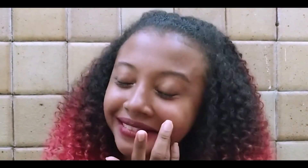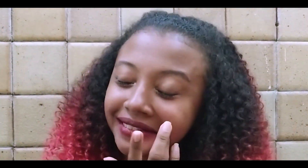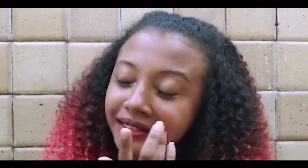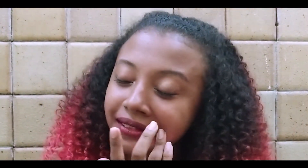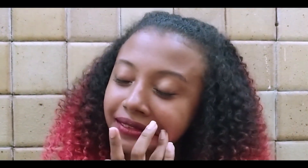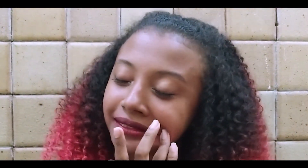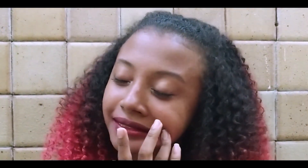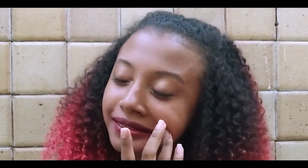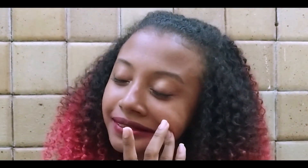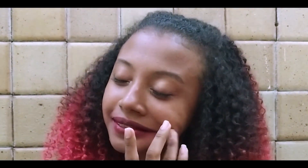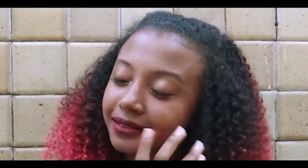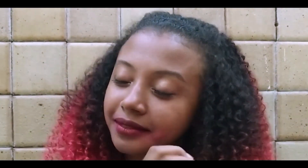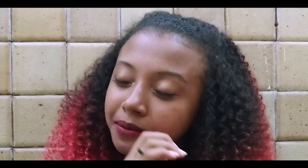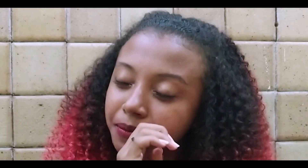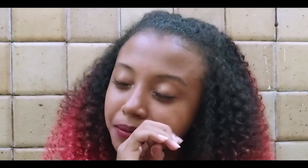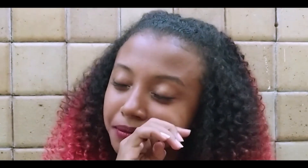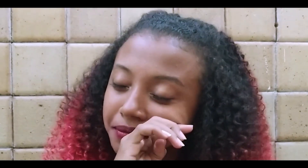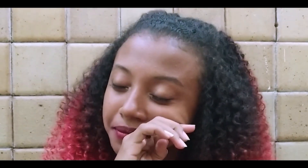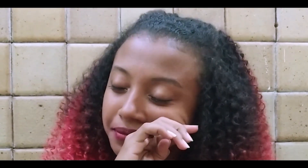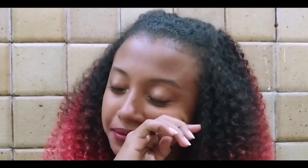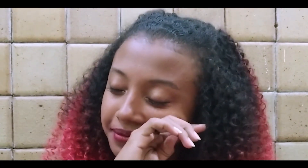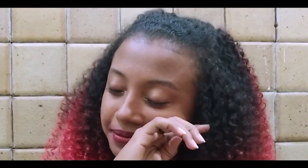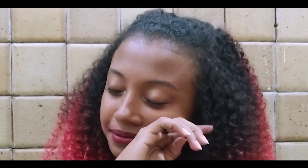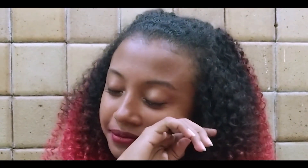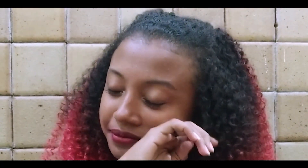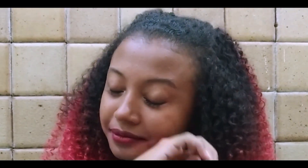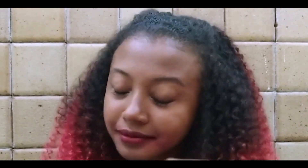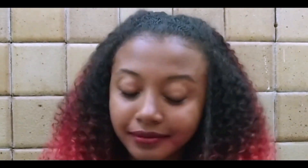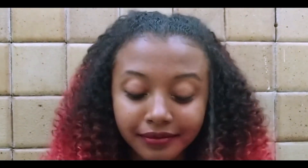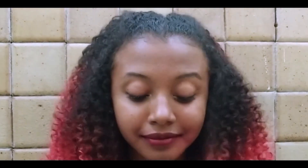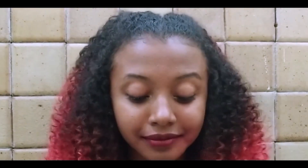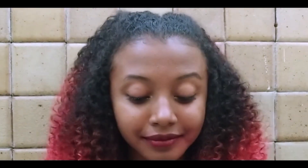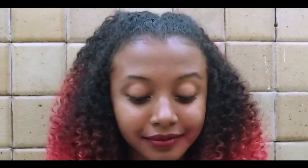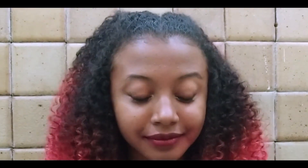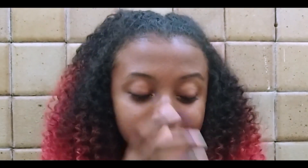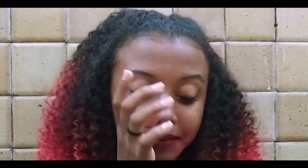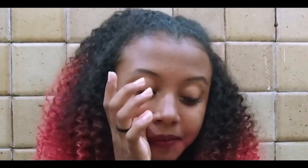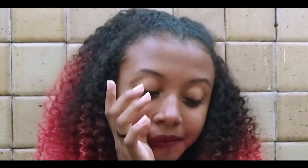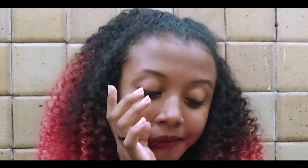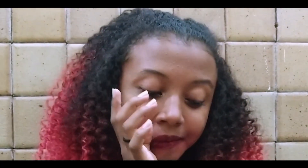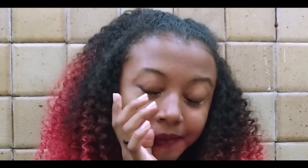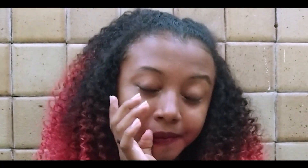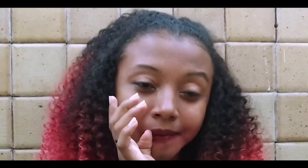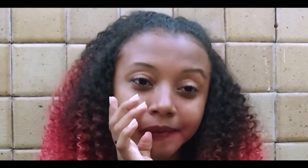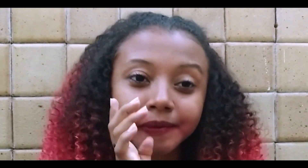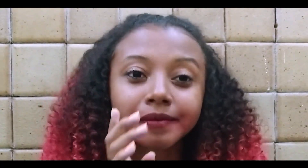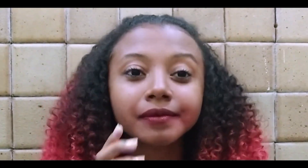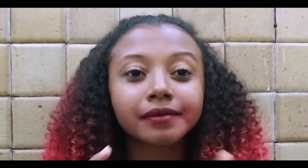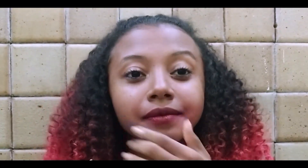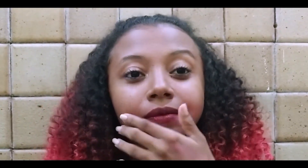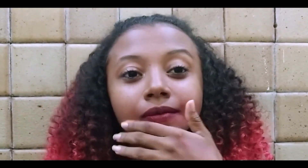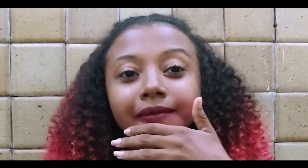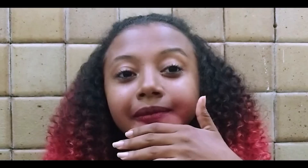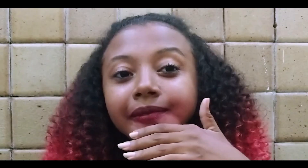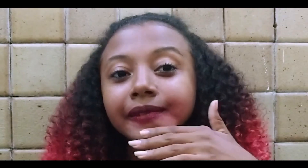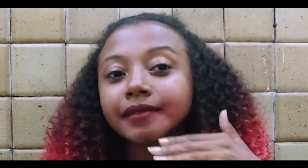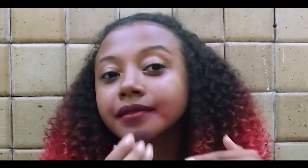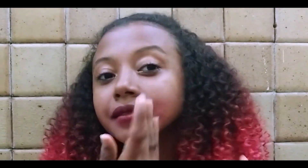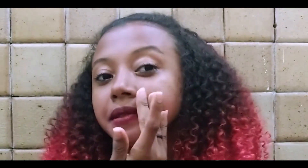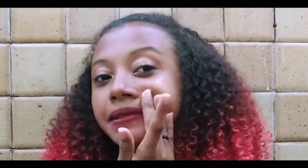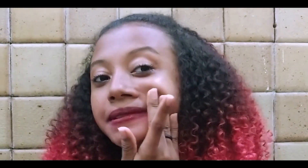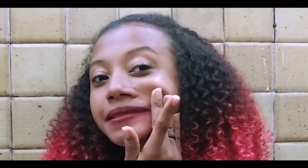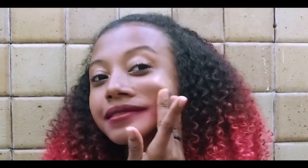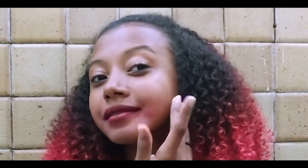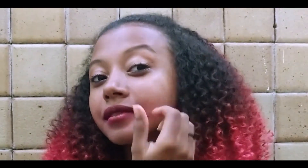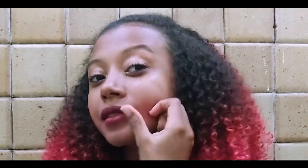te define, você é seu próprio lar. Um homem não te define,